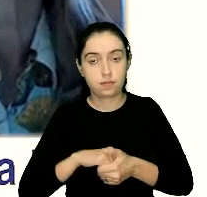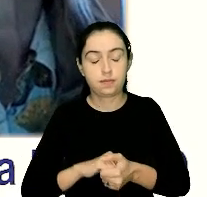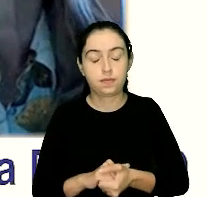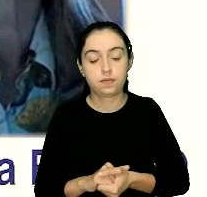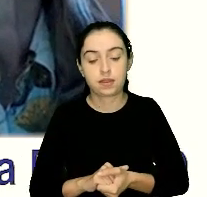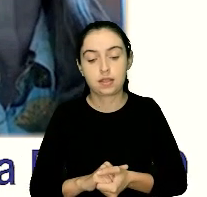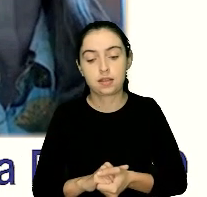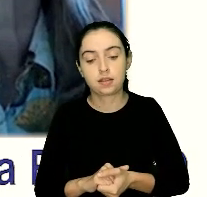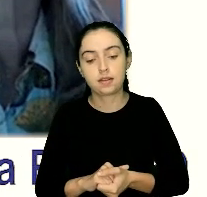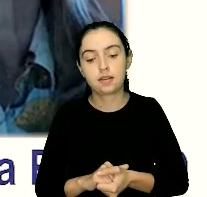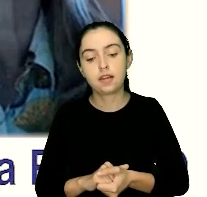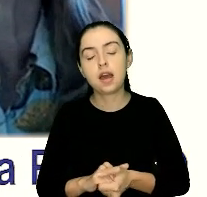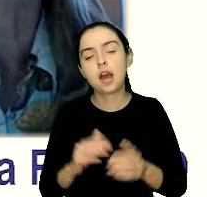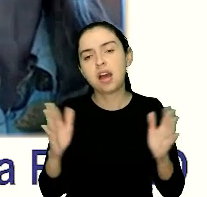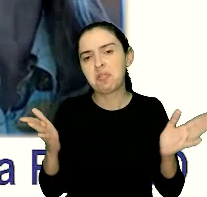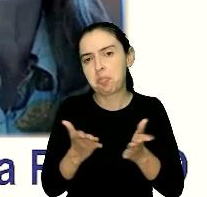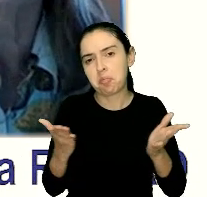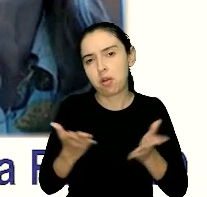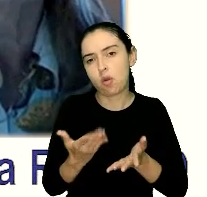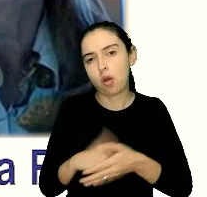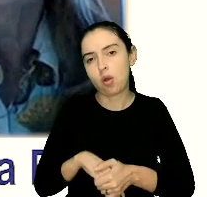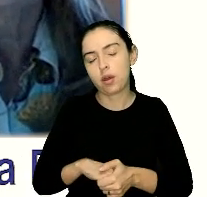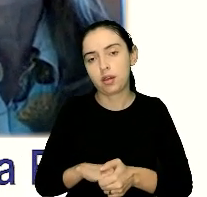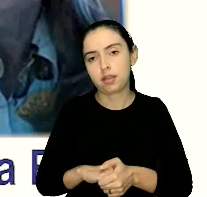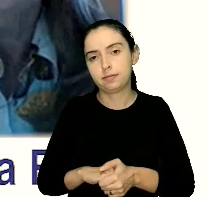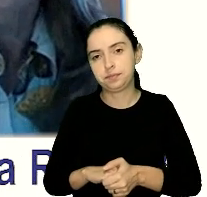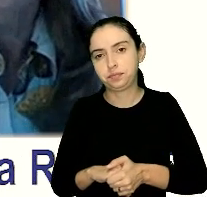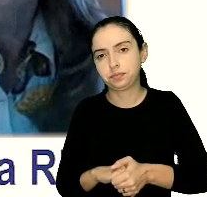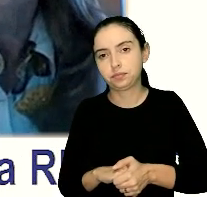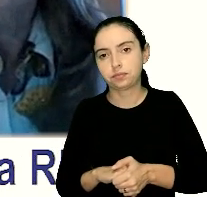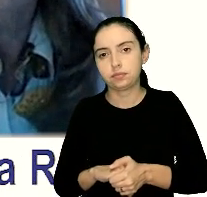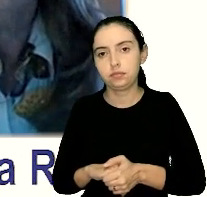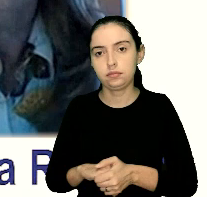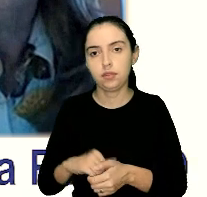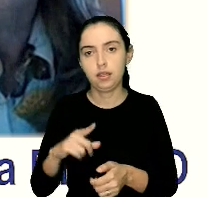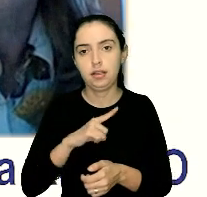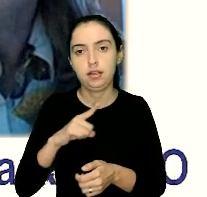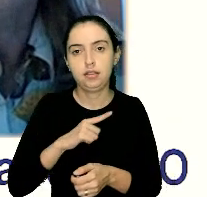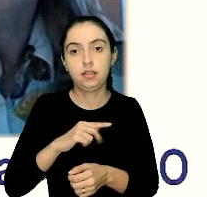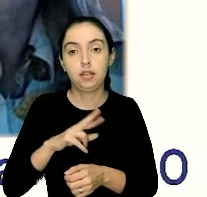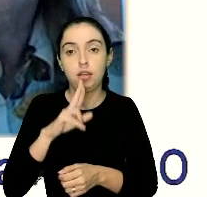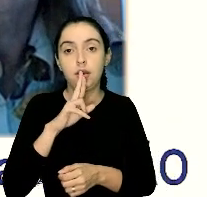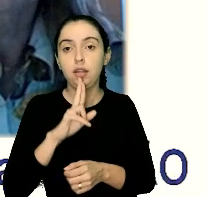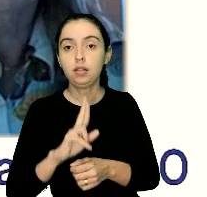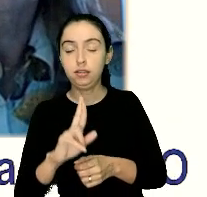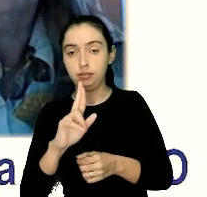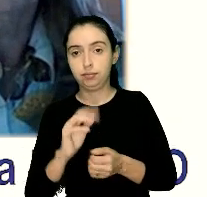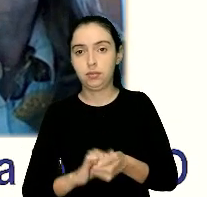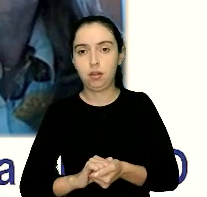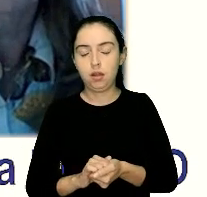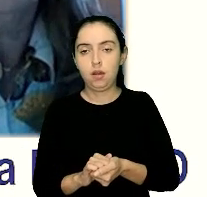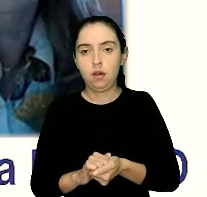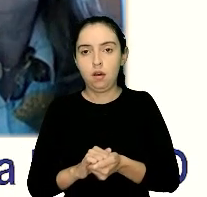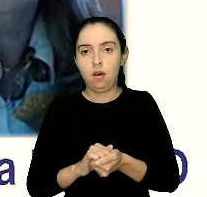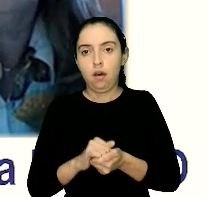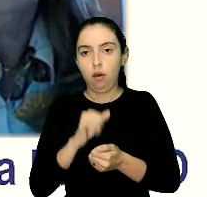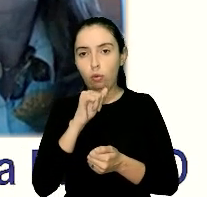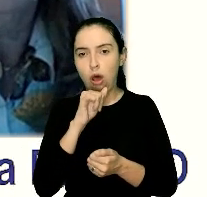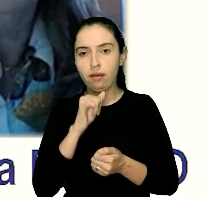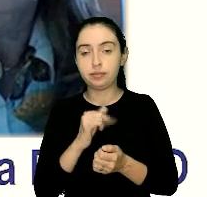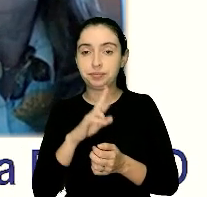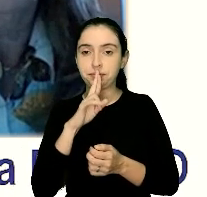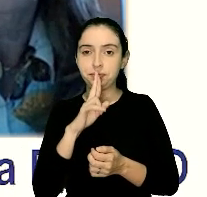recentemente, tem uma recomendação, né, que é uma recomendação que chegou